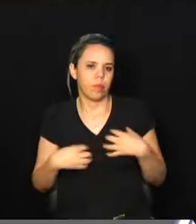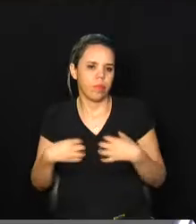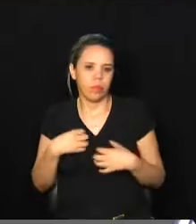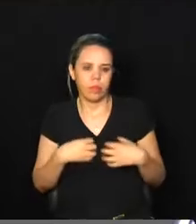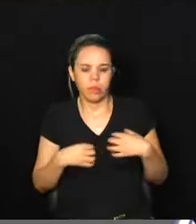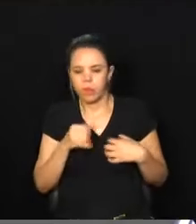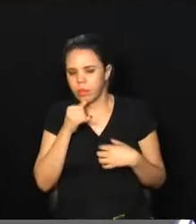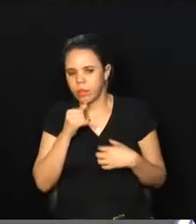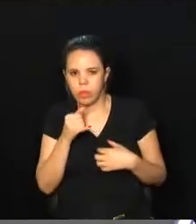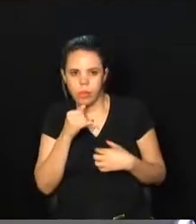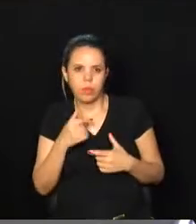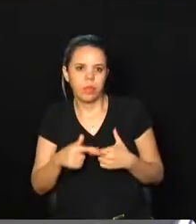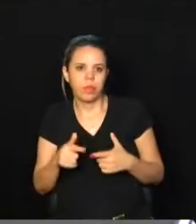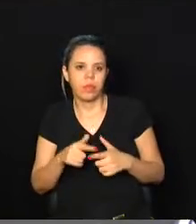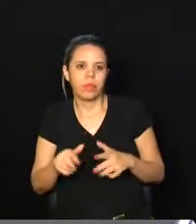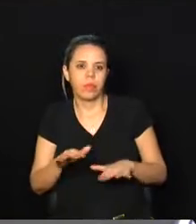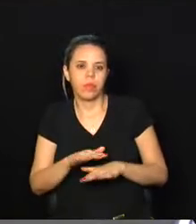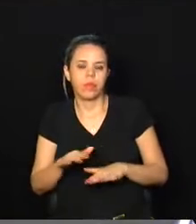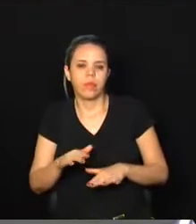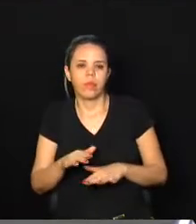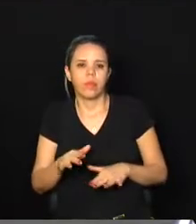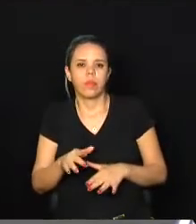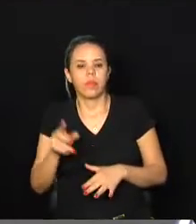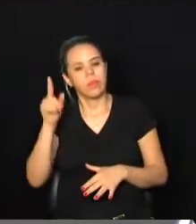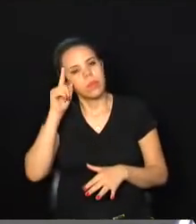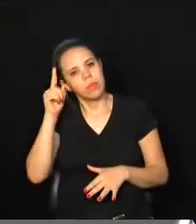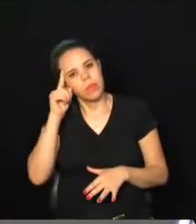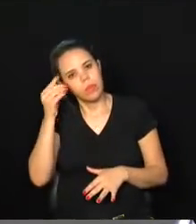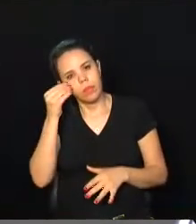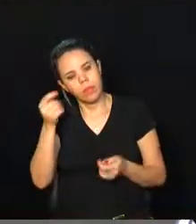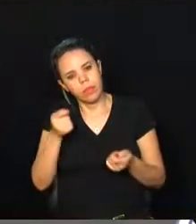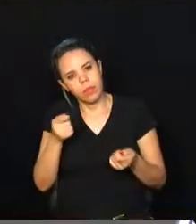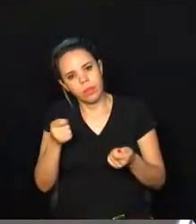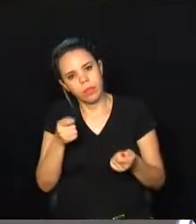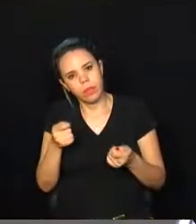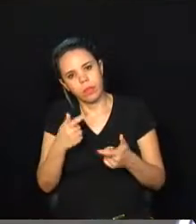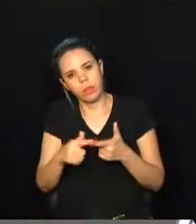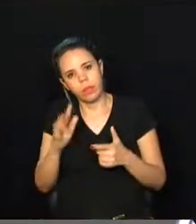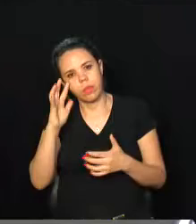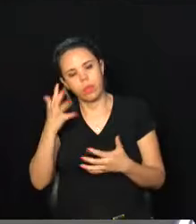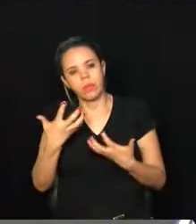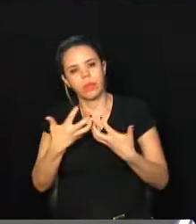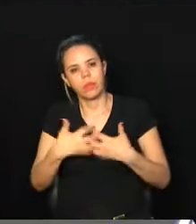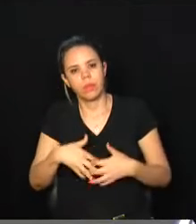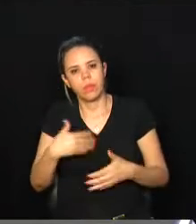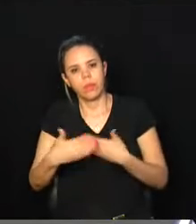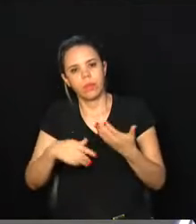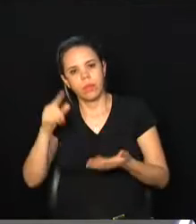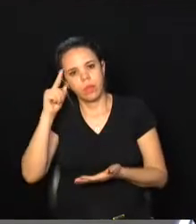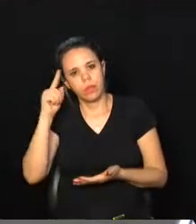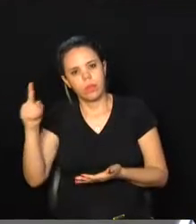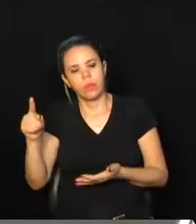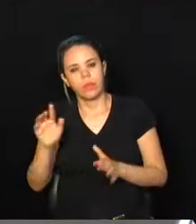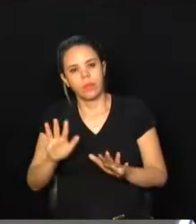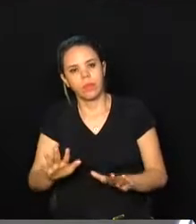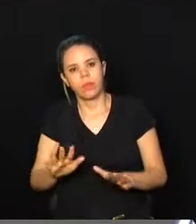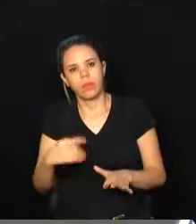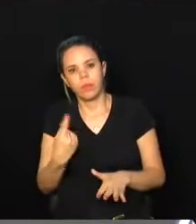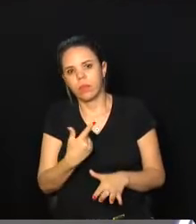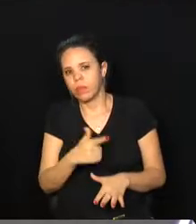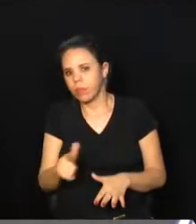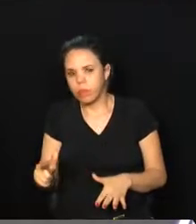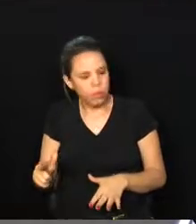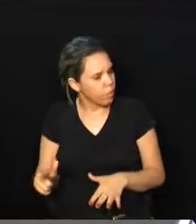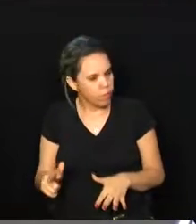apagando fogo, dando uma de bombeiro todo dia, resolver essas questões do dia a dia, mas nós não